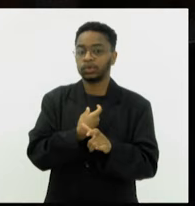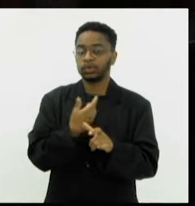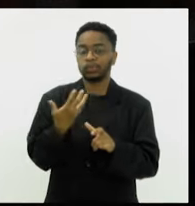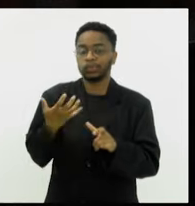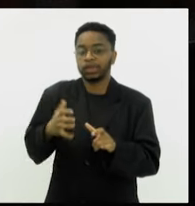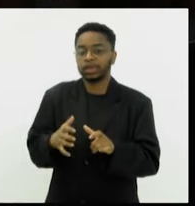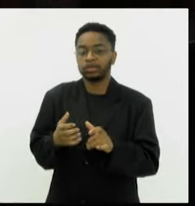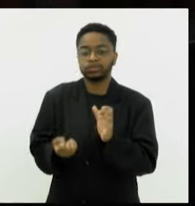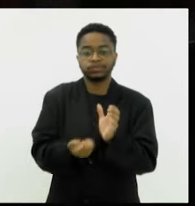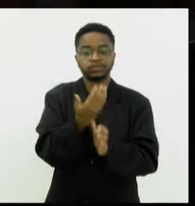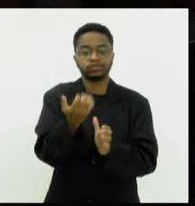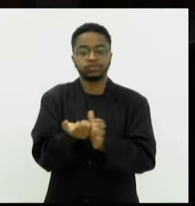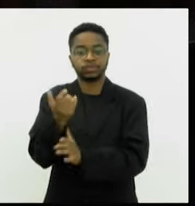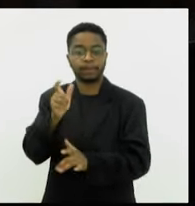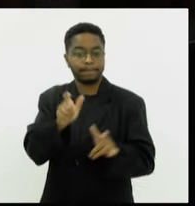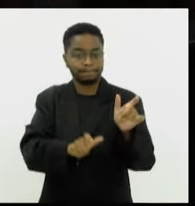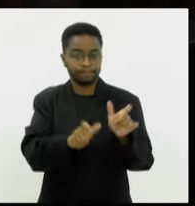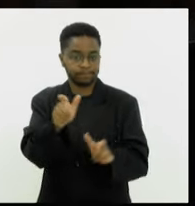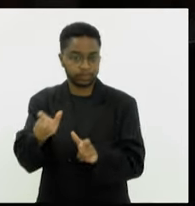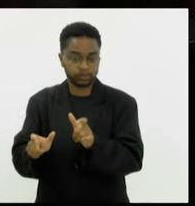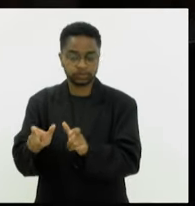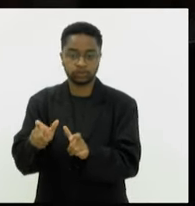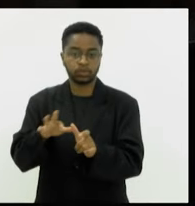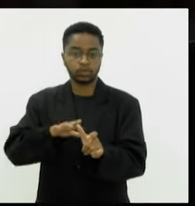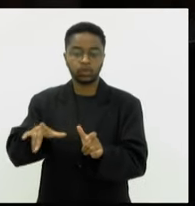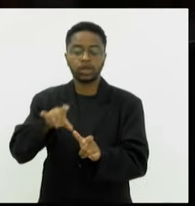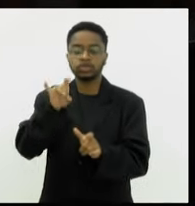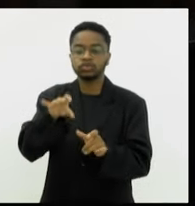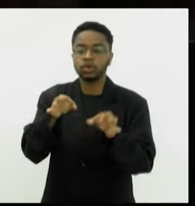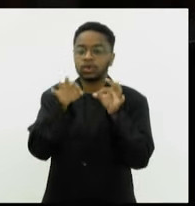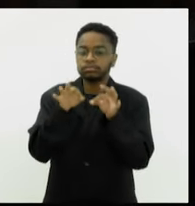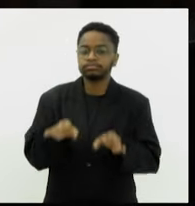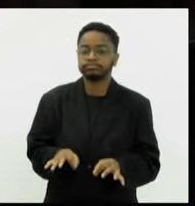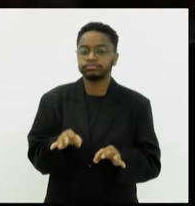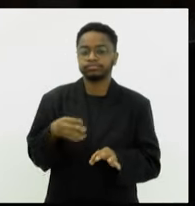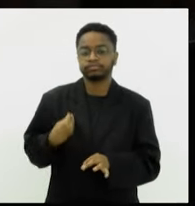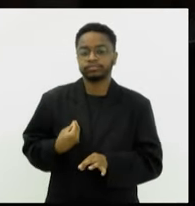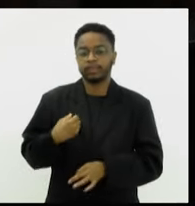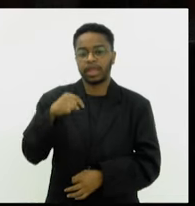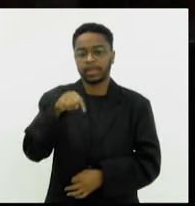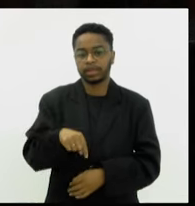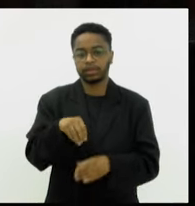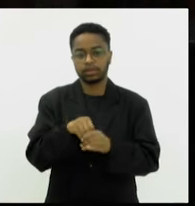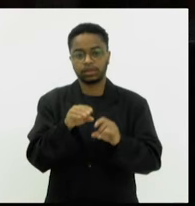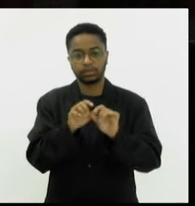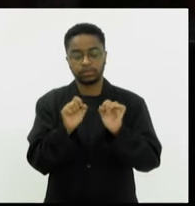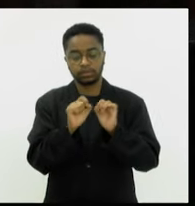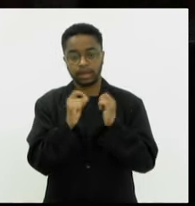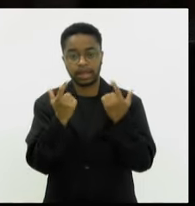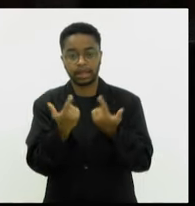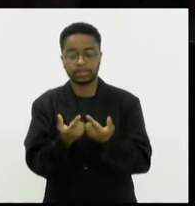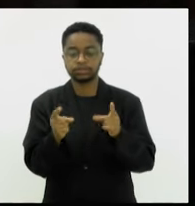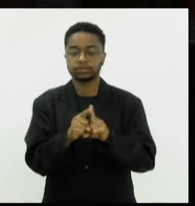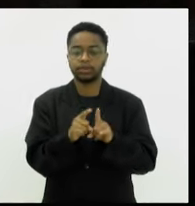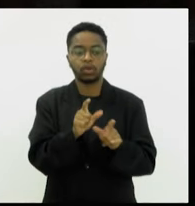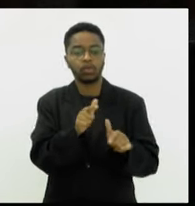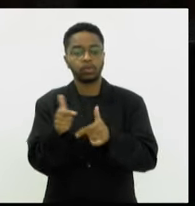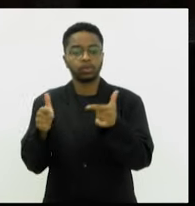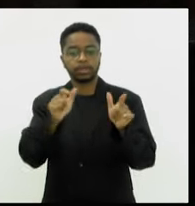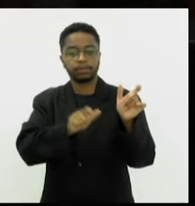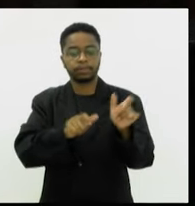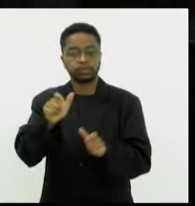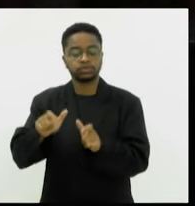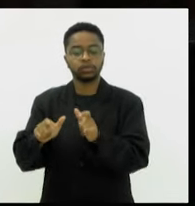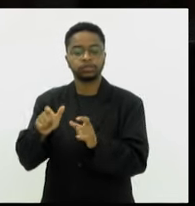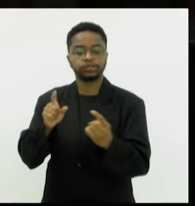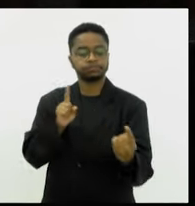surgisse pessoas não só dignas de estarem aqui dentro dessas casas legislativas, mas pessoas que iriam